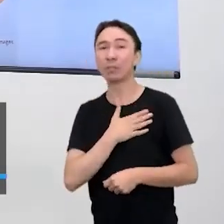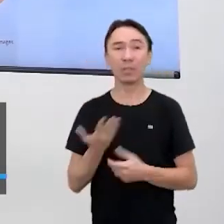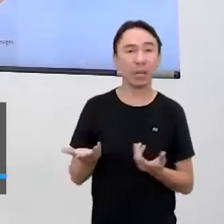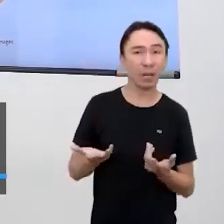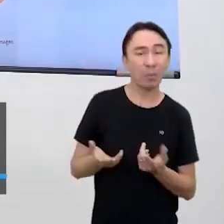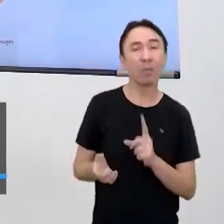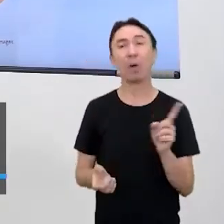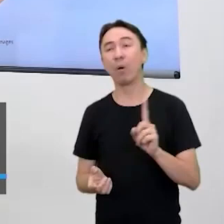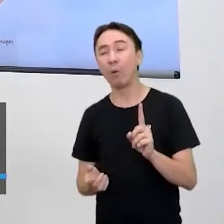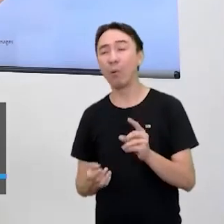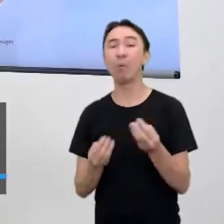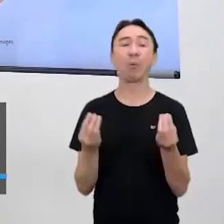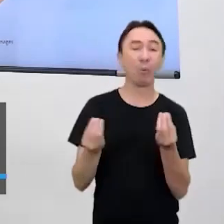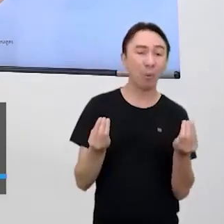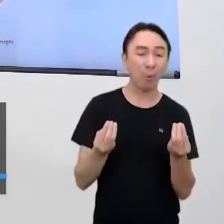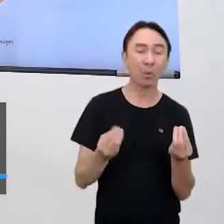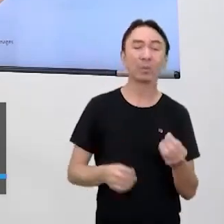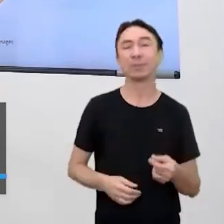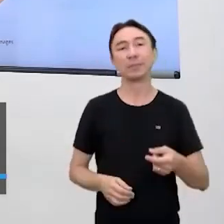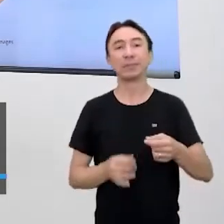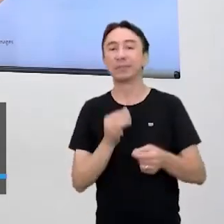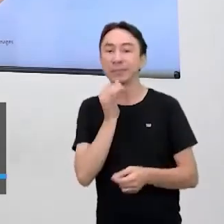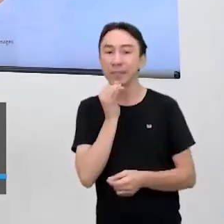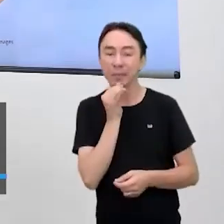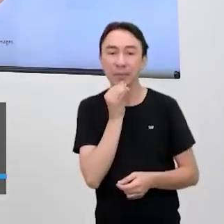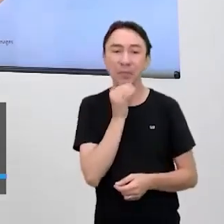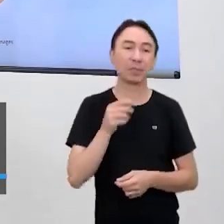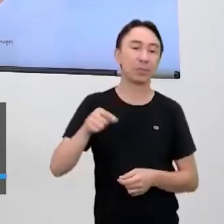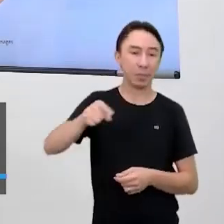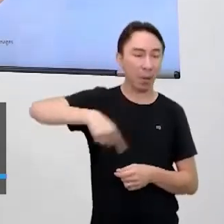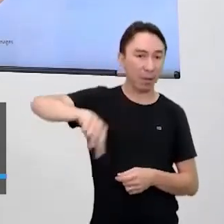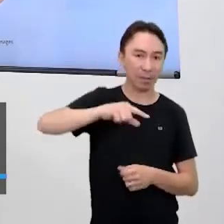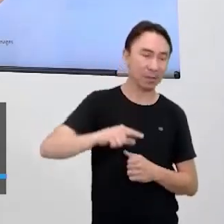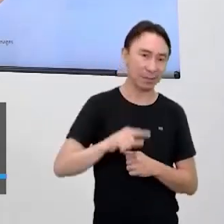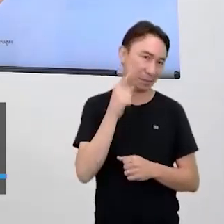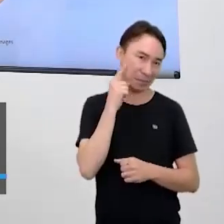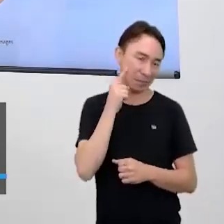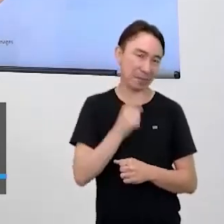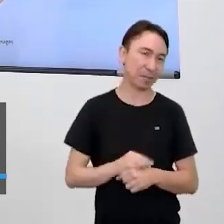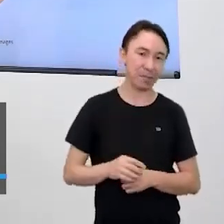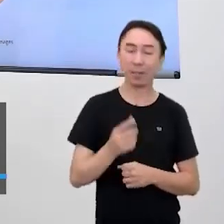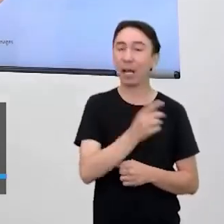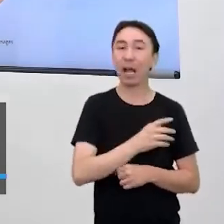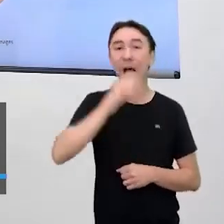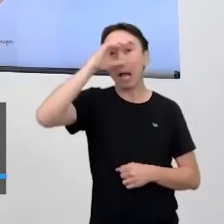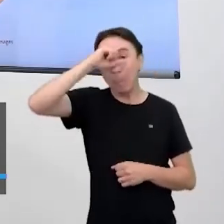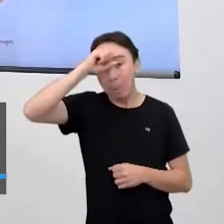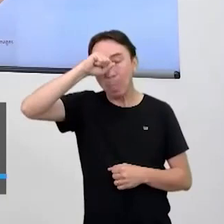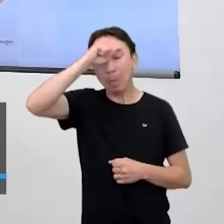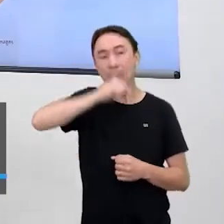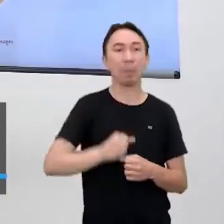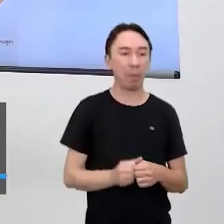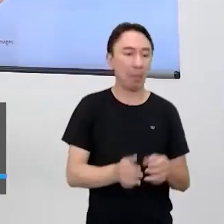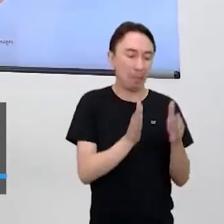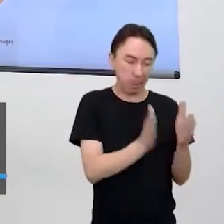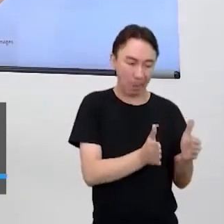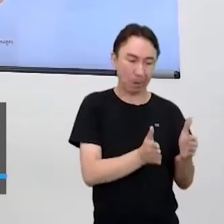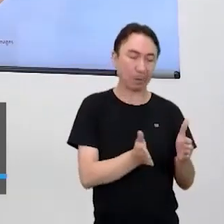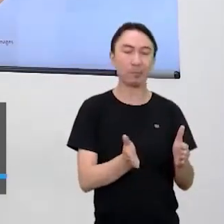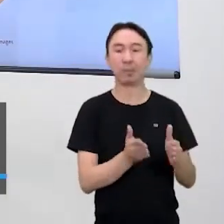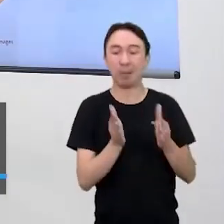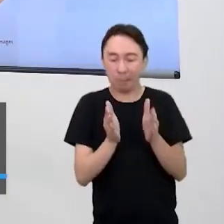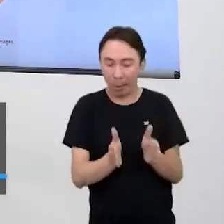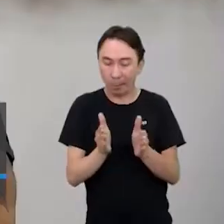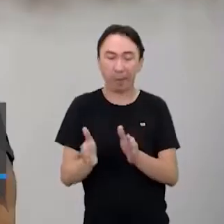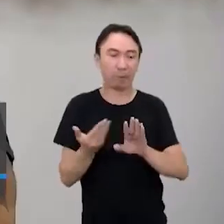essa ideia de a gente parar de fragmentar o saber e integrá-lo de uma forma mais abrangente? Algo